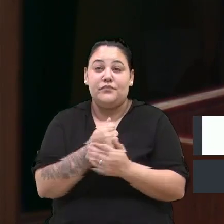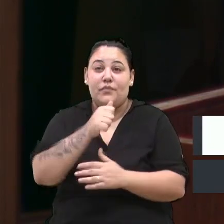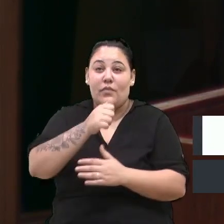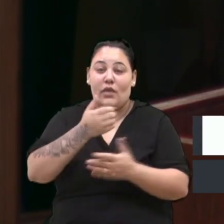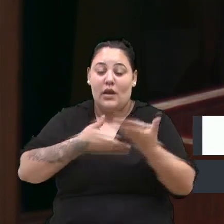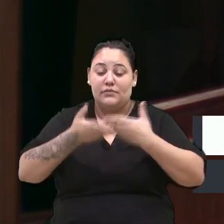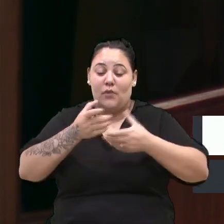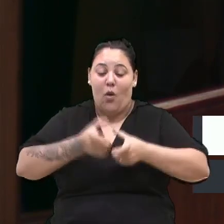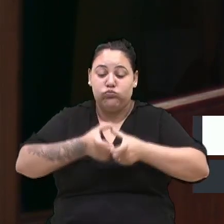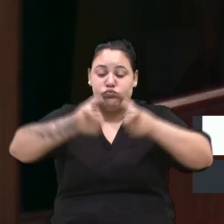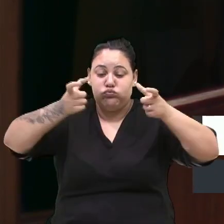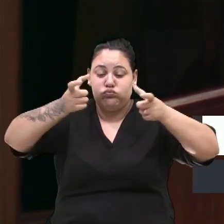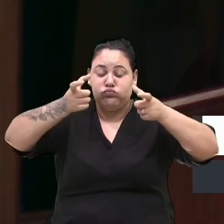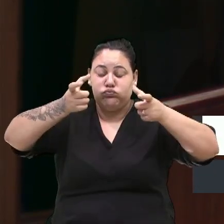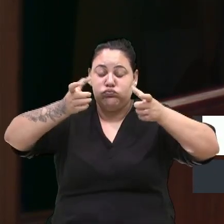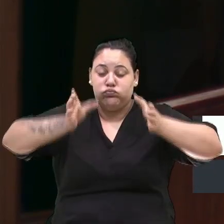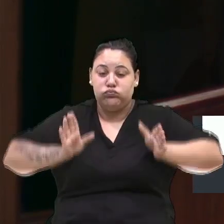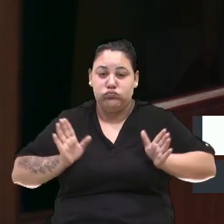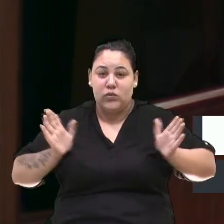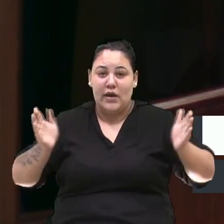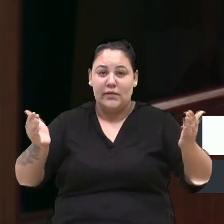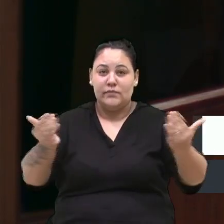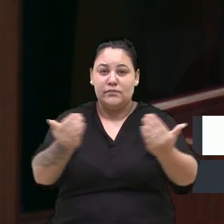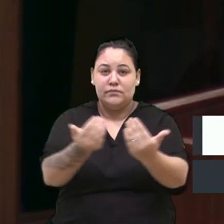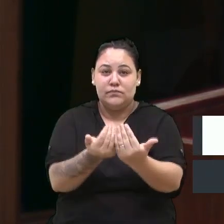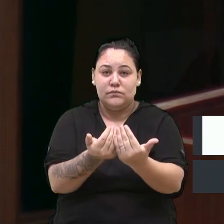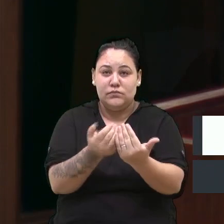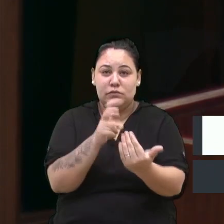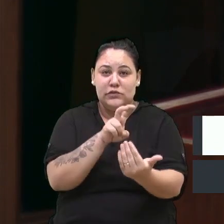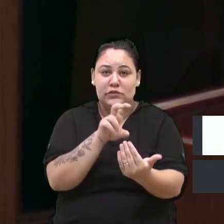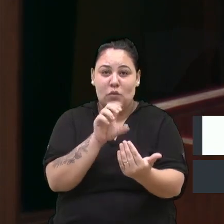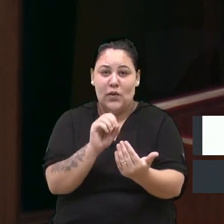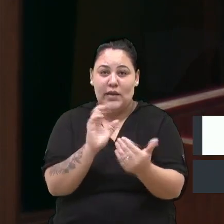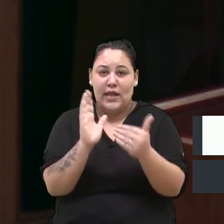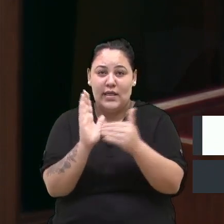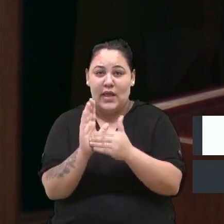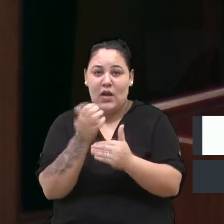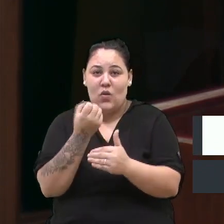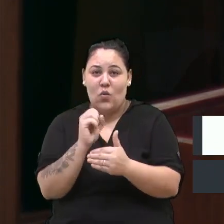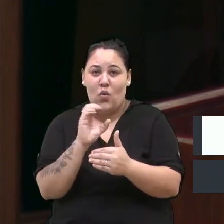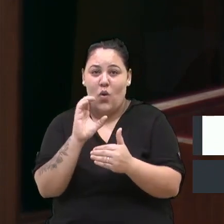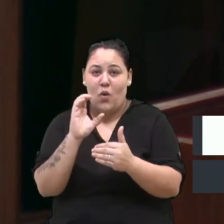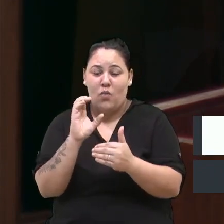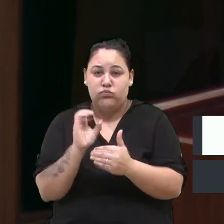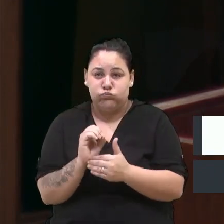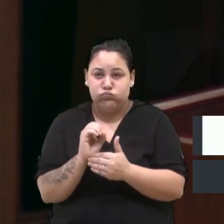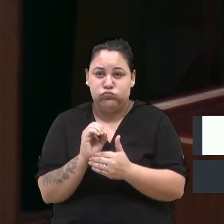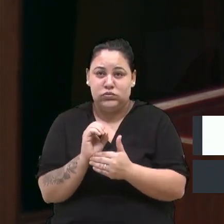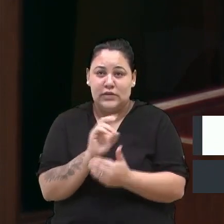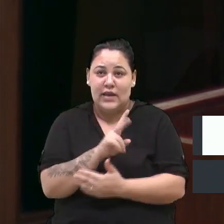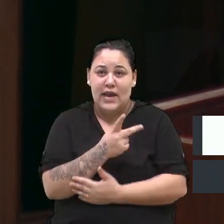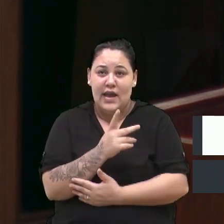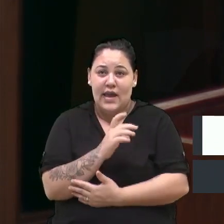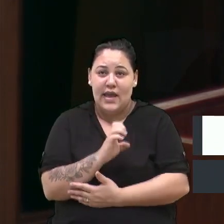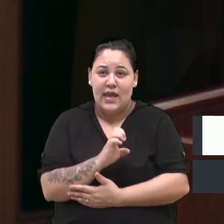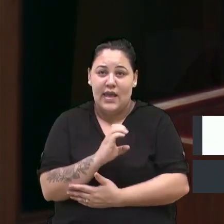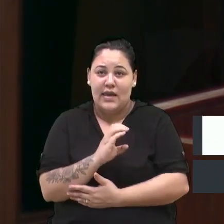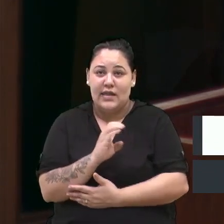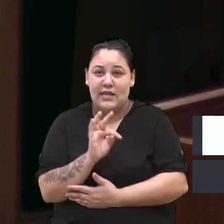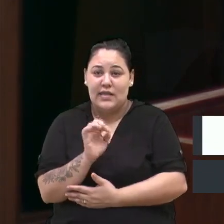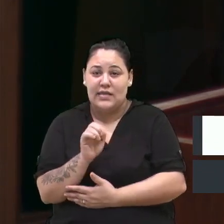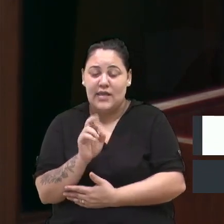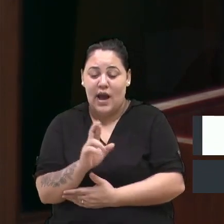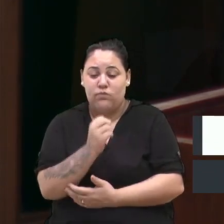de mais ou menos de 50 a 80 hectares de plantação estará protegida. Que hoje